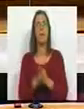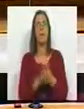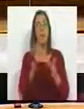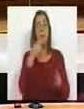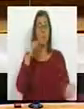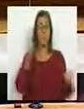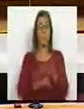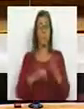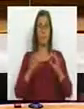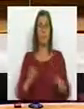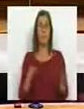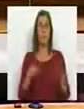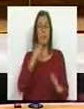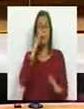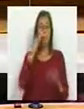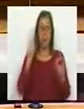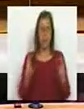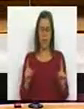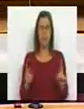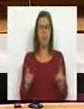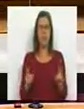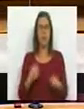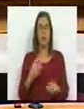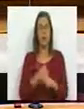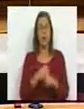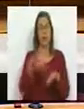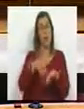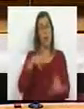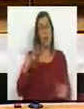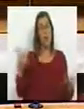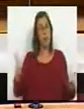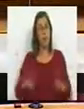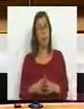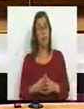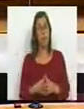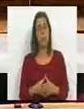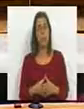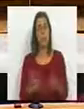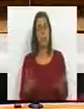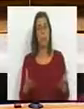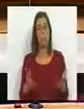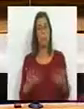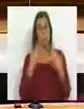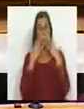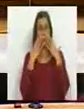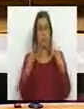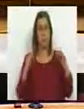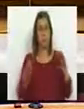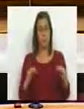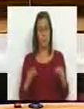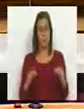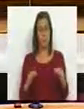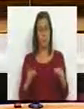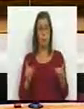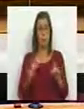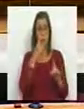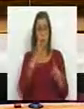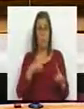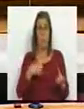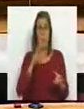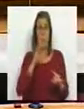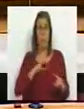um facto que é grave para os trabalhos parlamentares. Ficou evidente, não é tanto pelo lapso